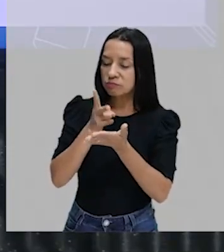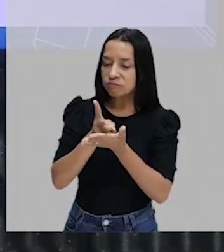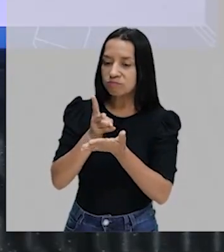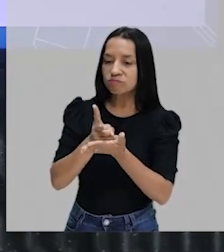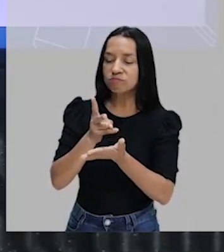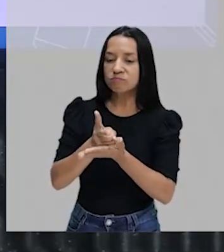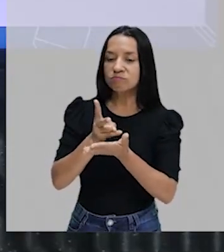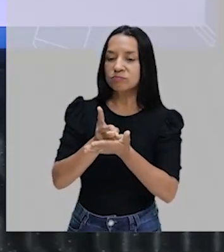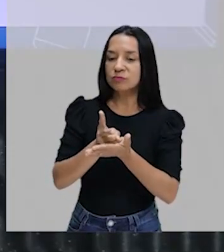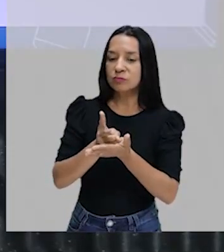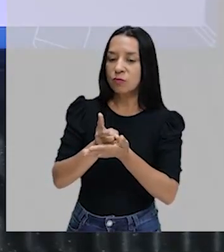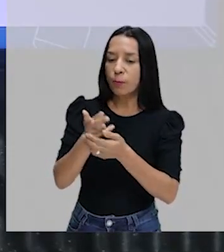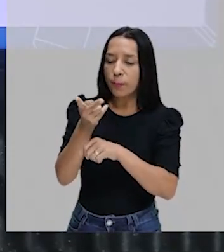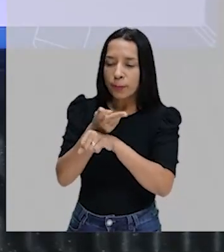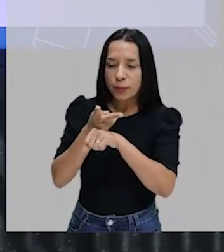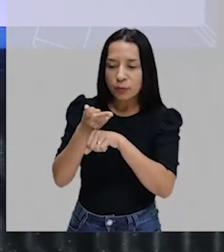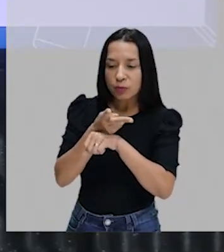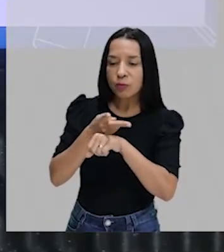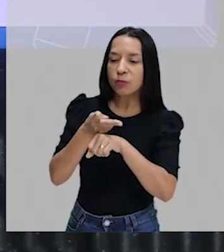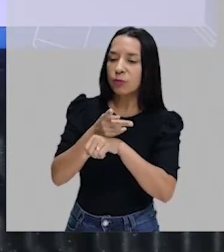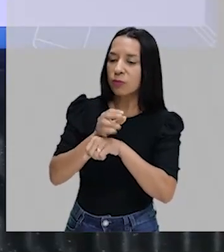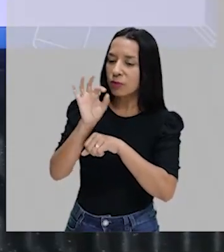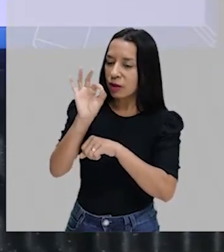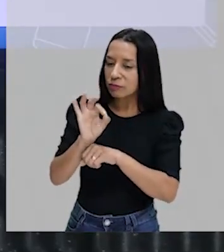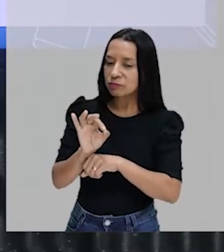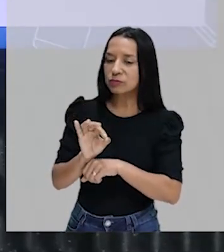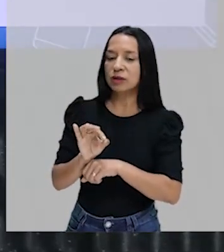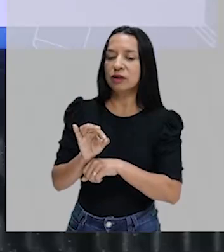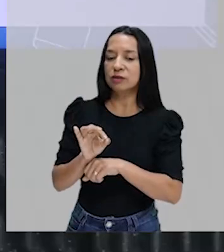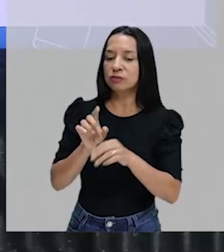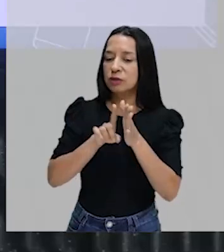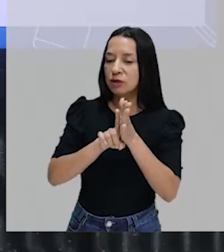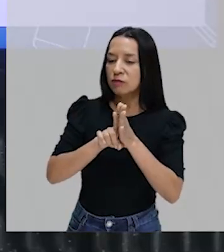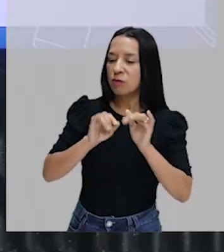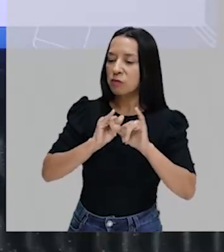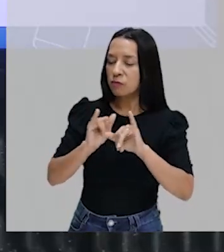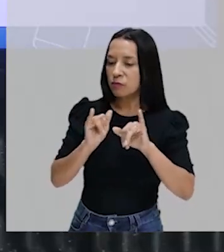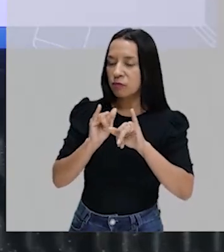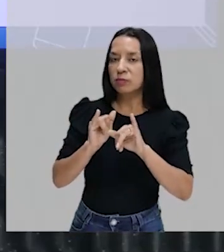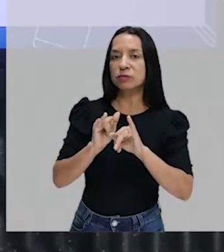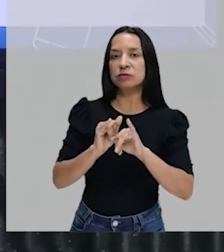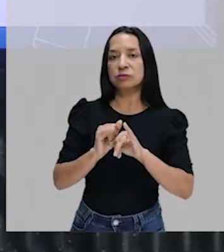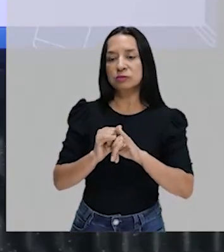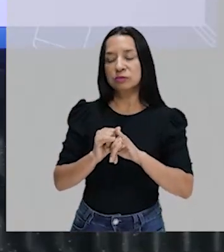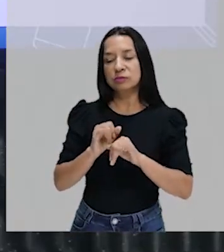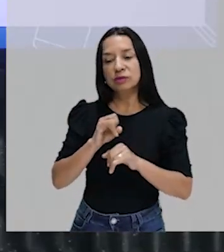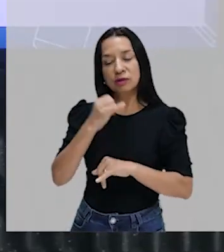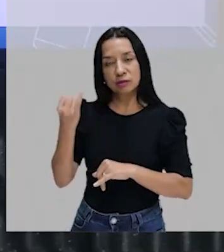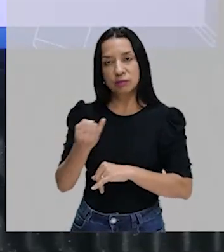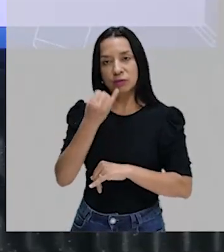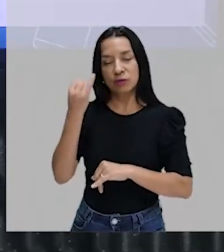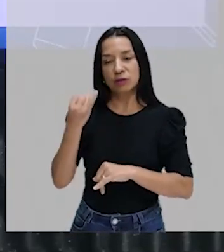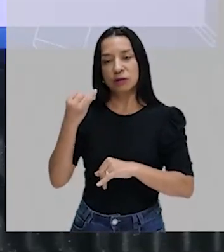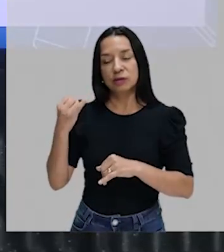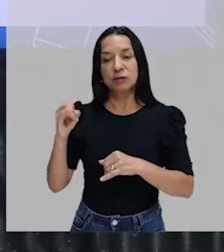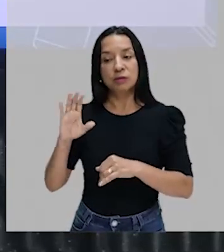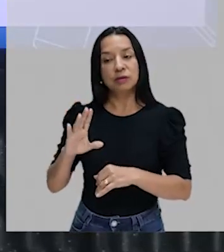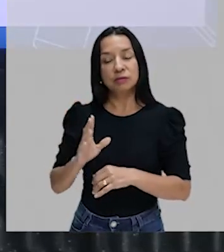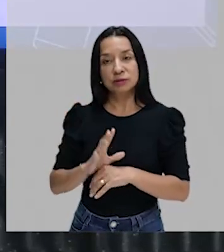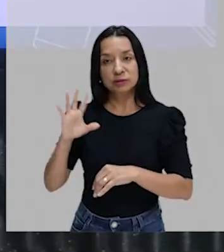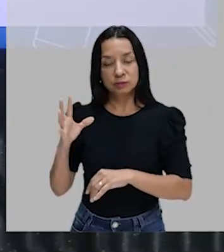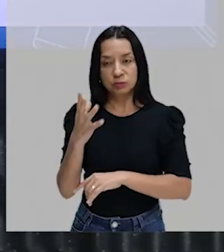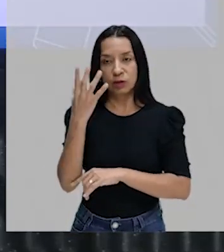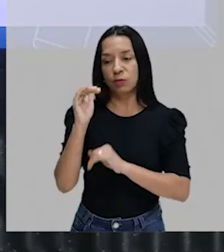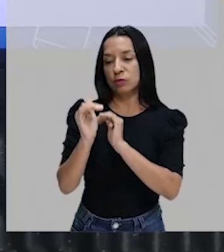A coleta de dados é muito importante para que aconteça uma evolução nesse processo de aptidão física